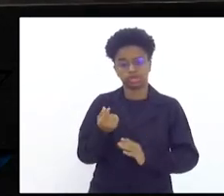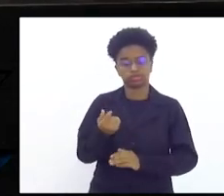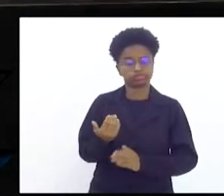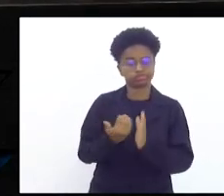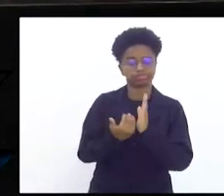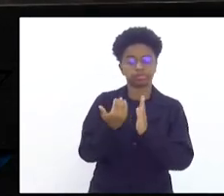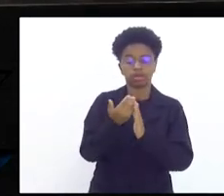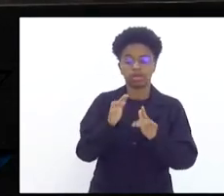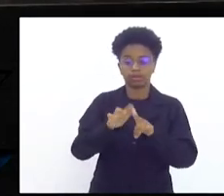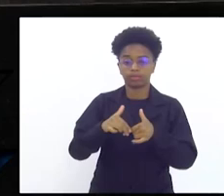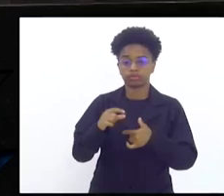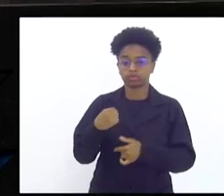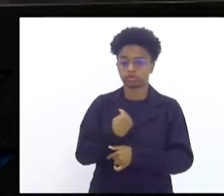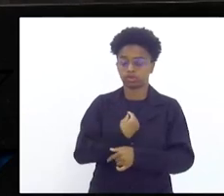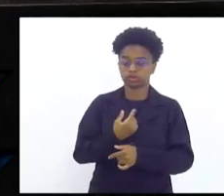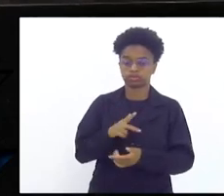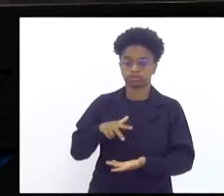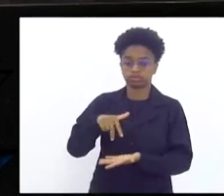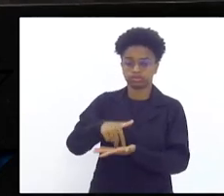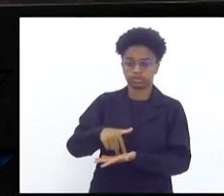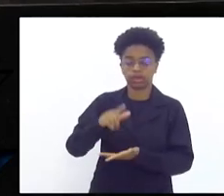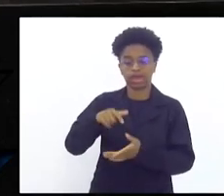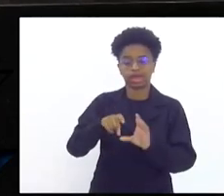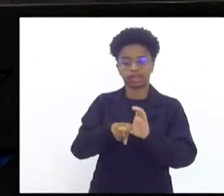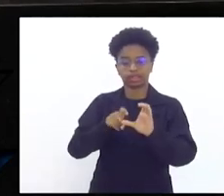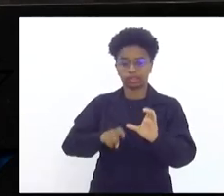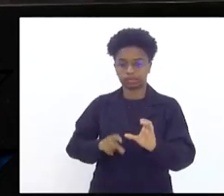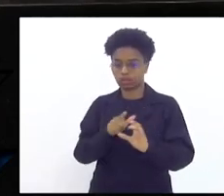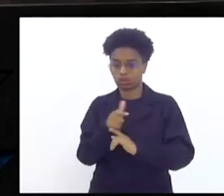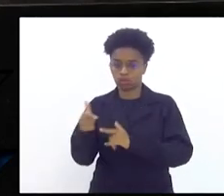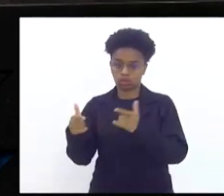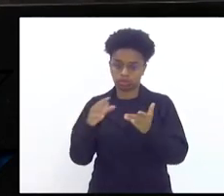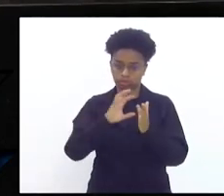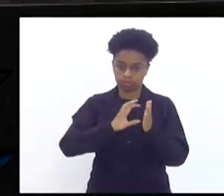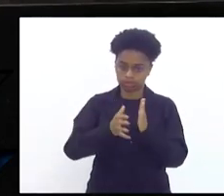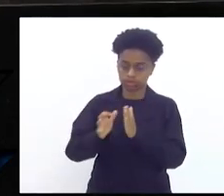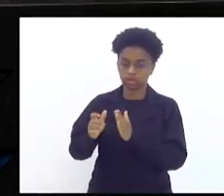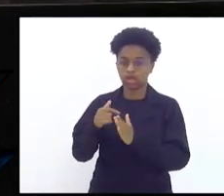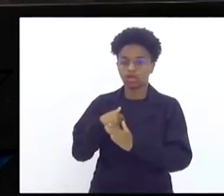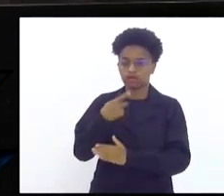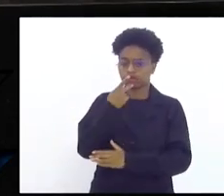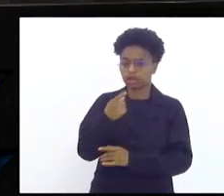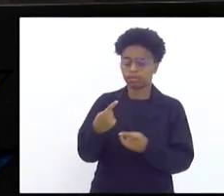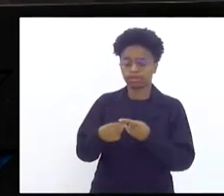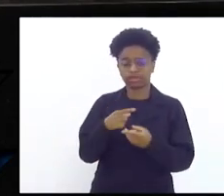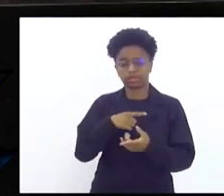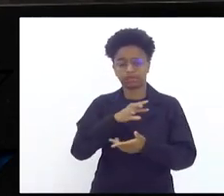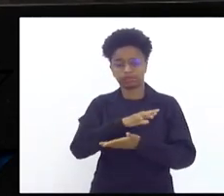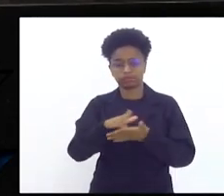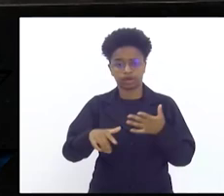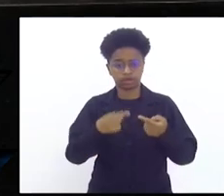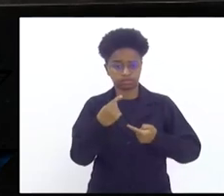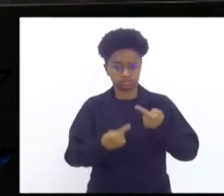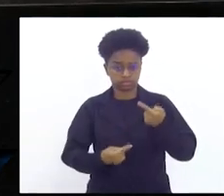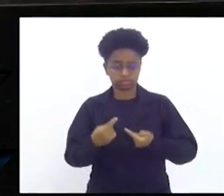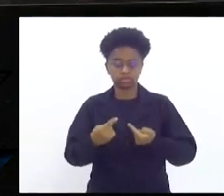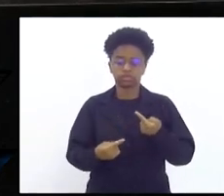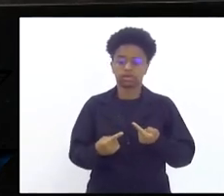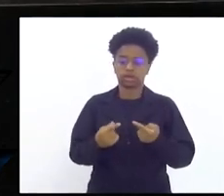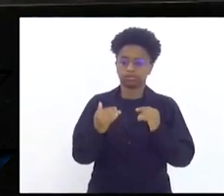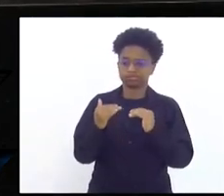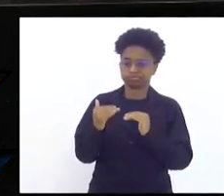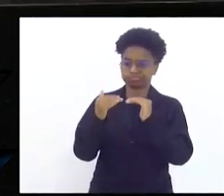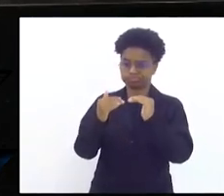uma posição de um pessoal independente quero dizer isso porque vários debates são altivos o companheiro Yuri também vai organizar